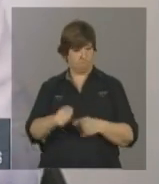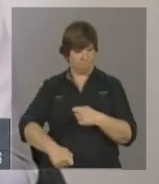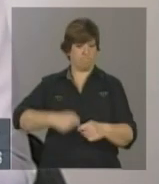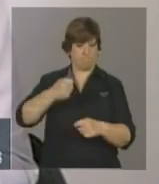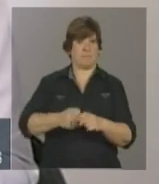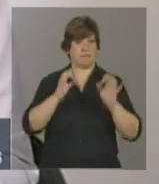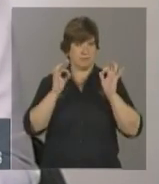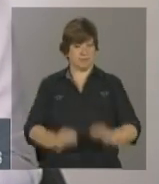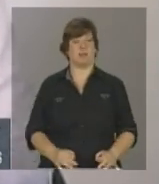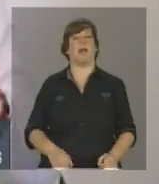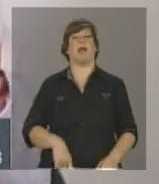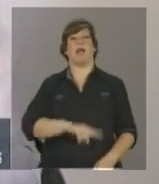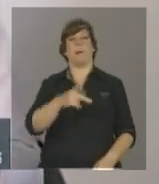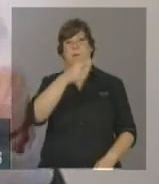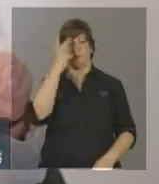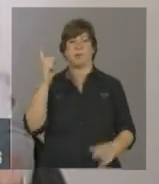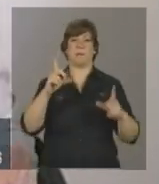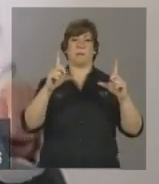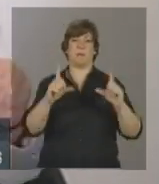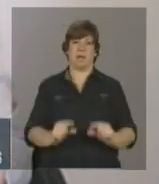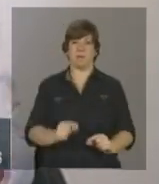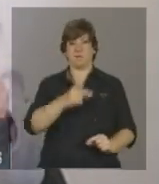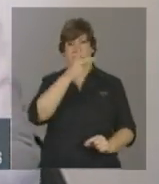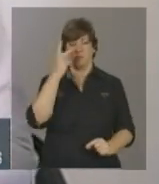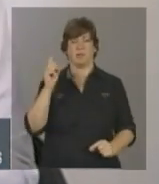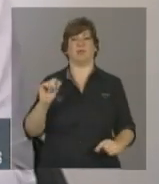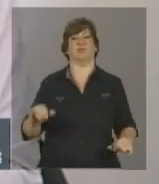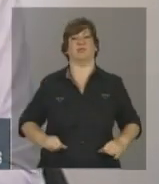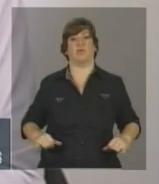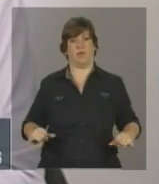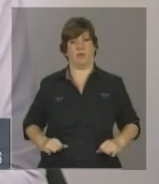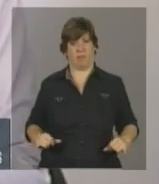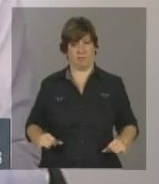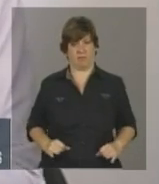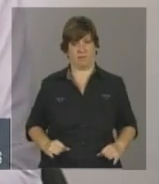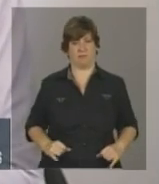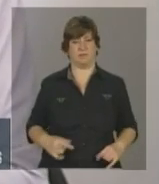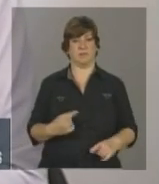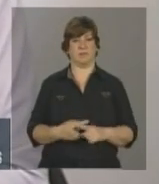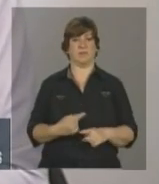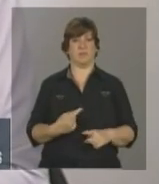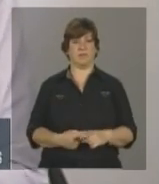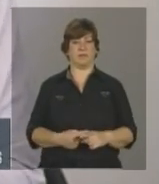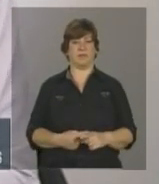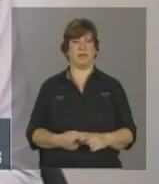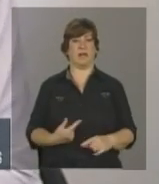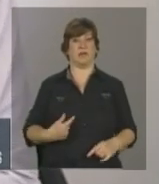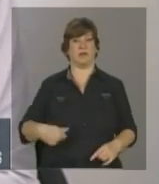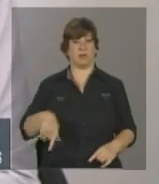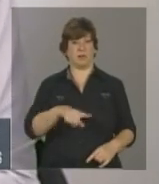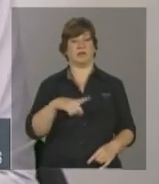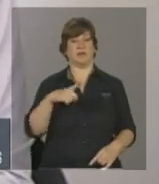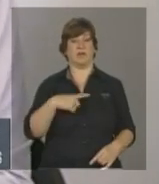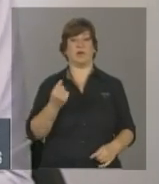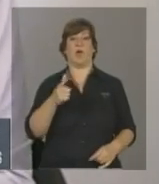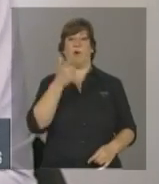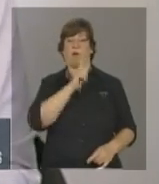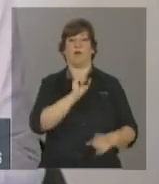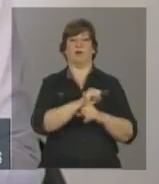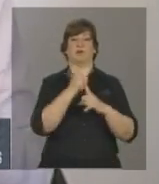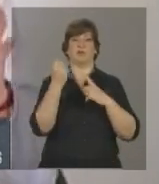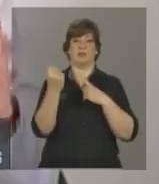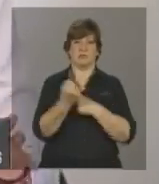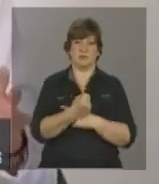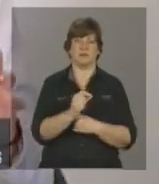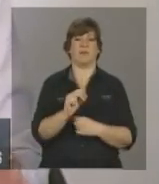menos pessoas retiradas das suas comunidades e nos programas de proteção nós teremos. E teremos, portanto, uma sociedade